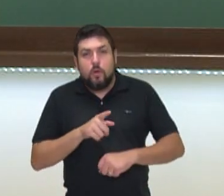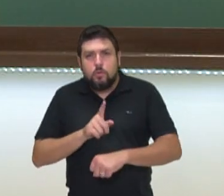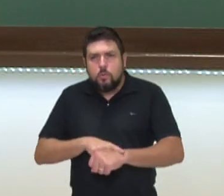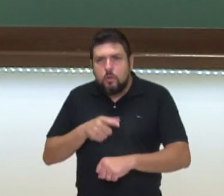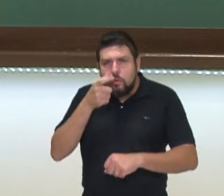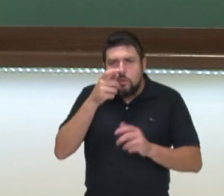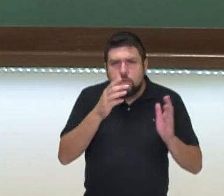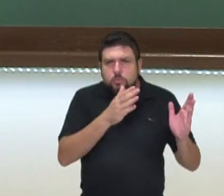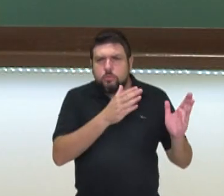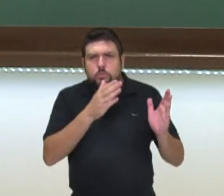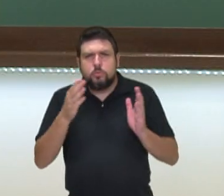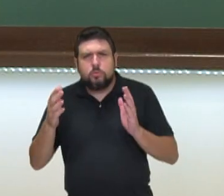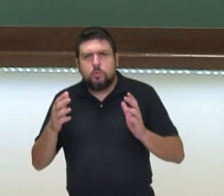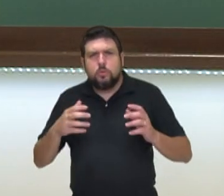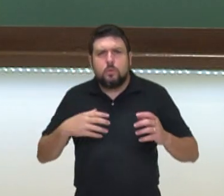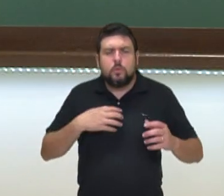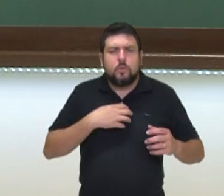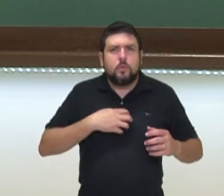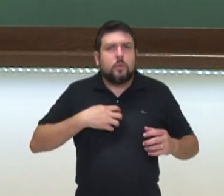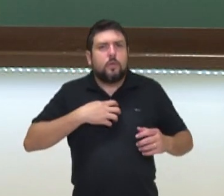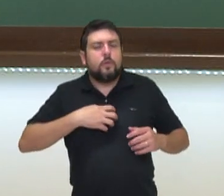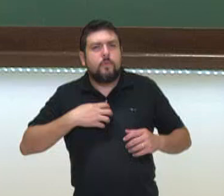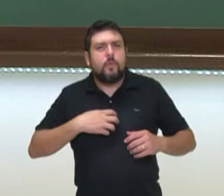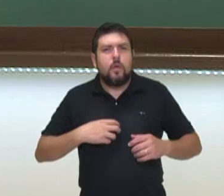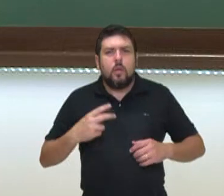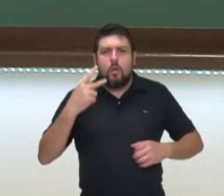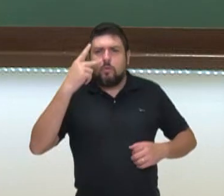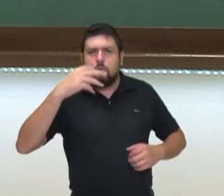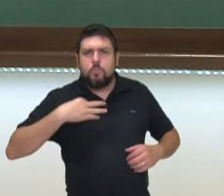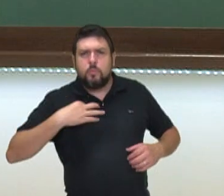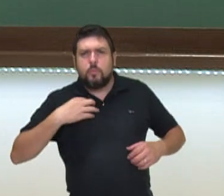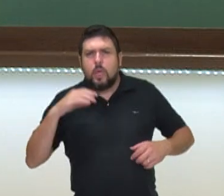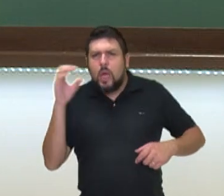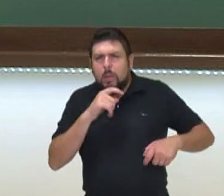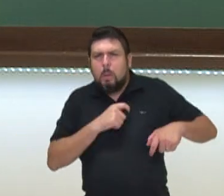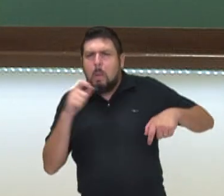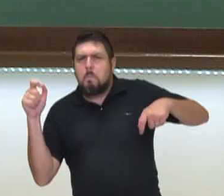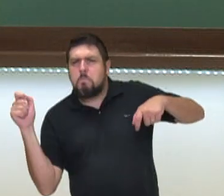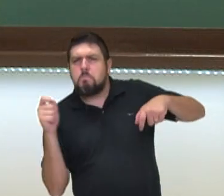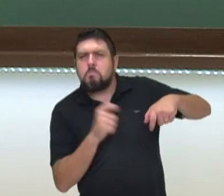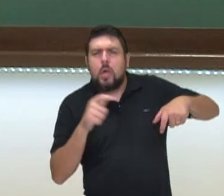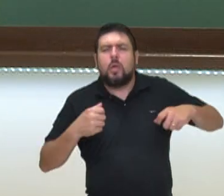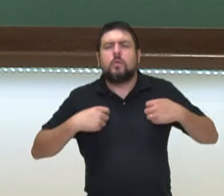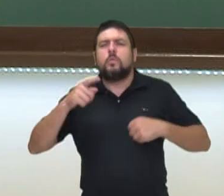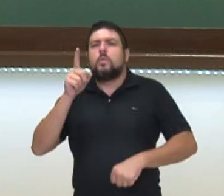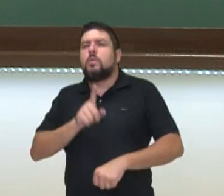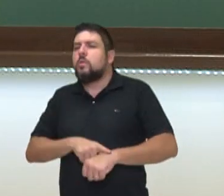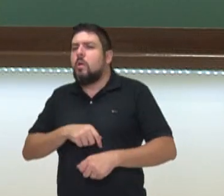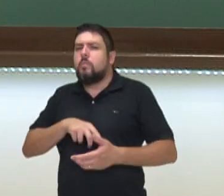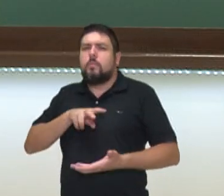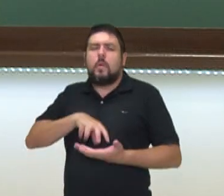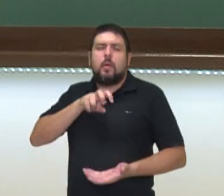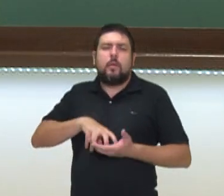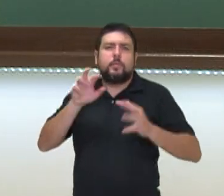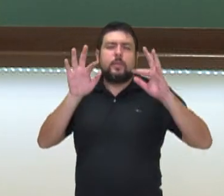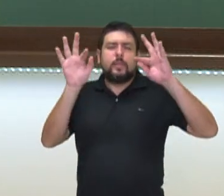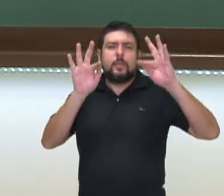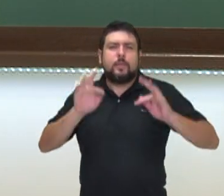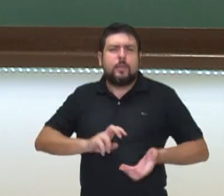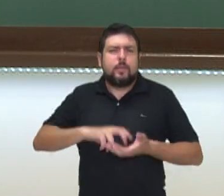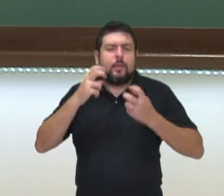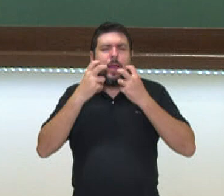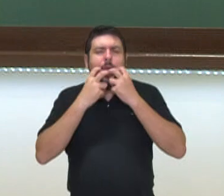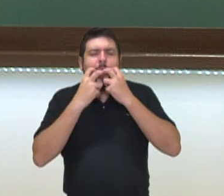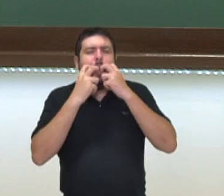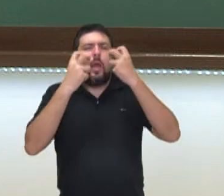batendo forte, você querendo que o seu time faça o gol e quando ele faz, nossa, toda a energia, você grita,